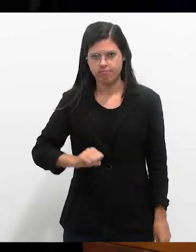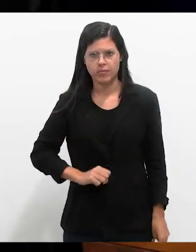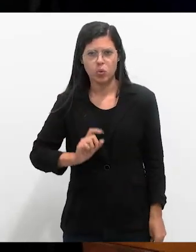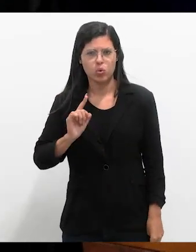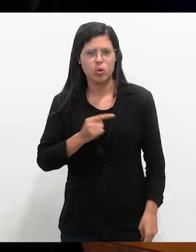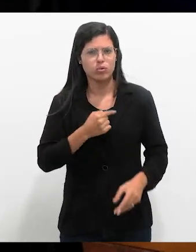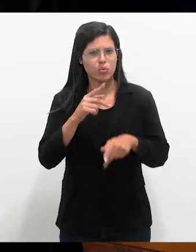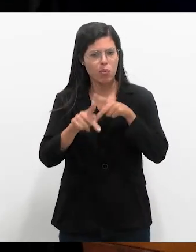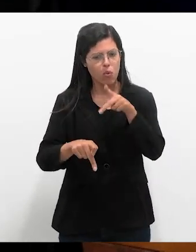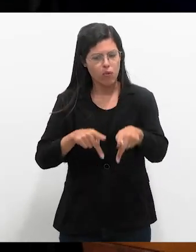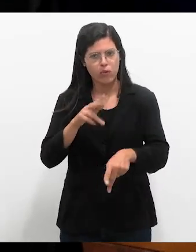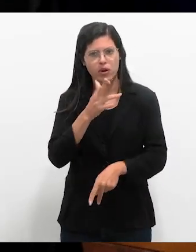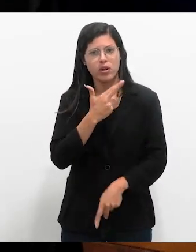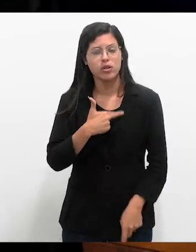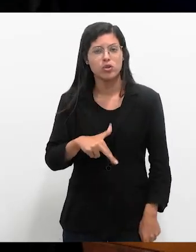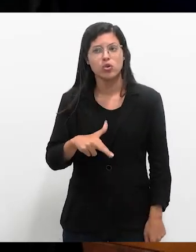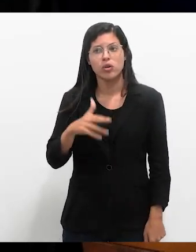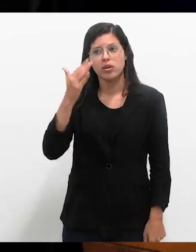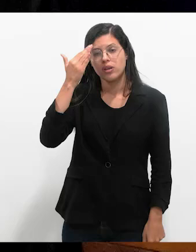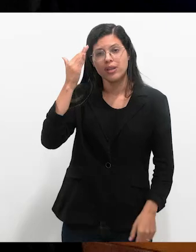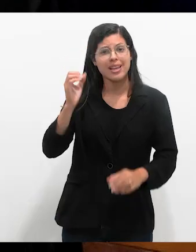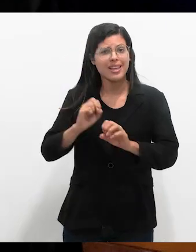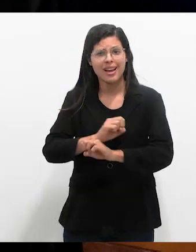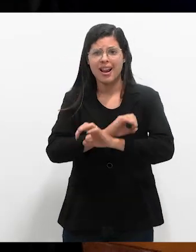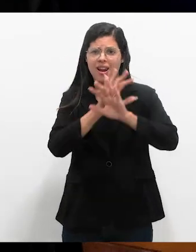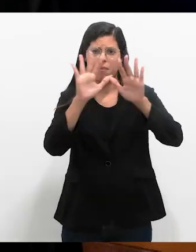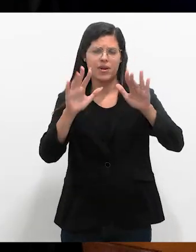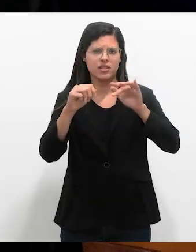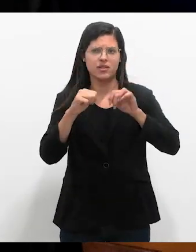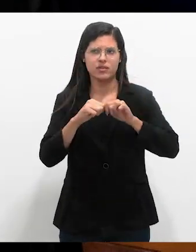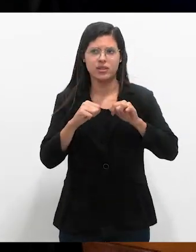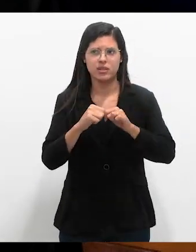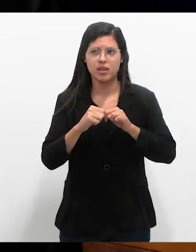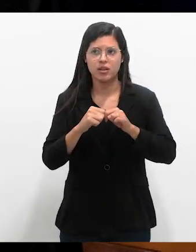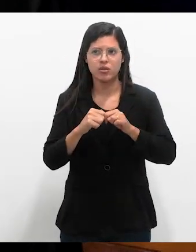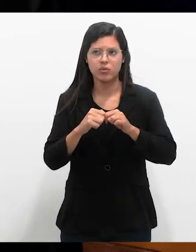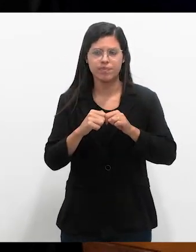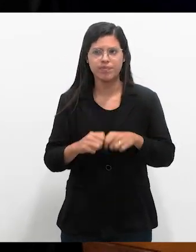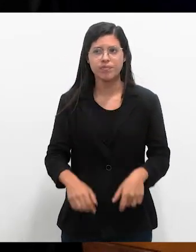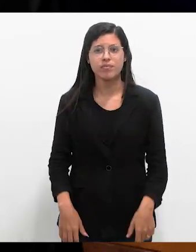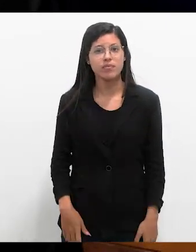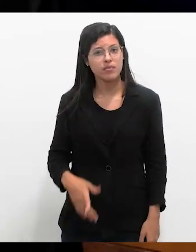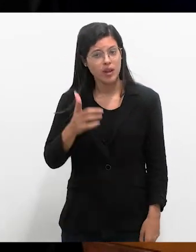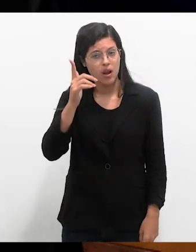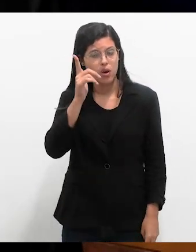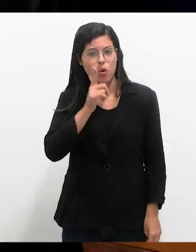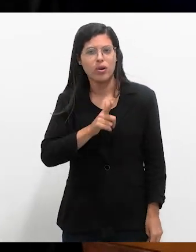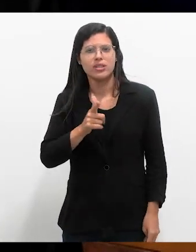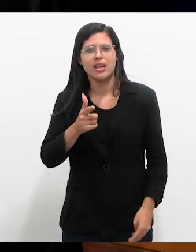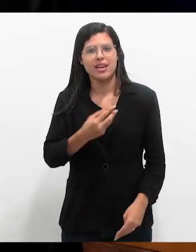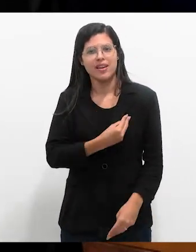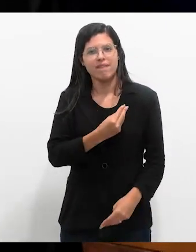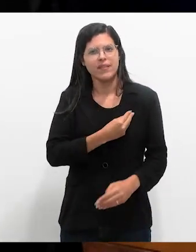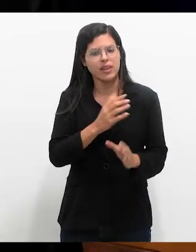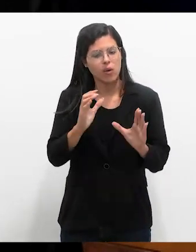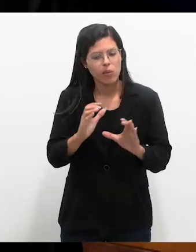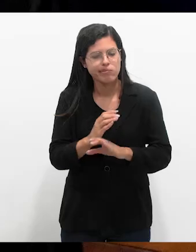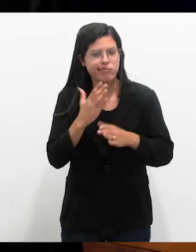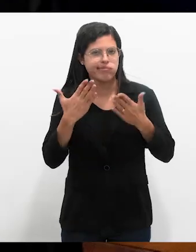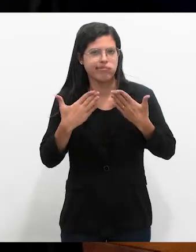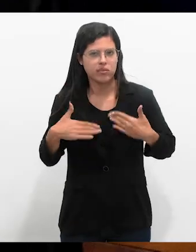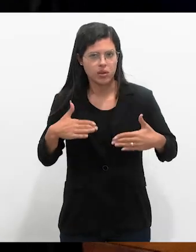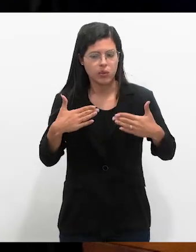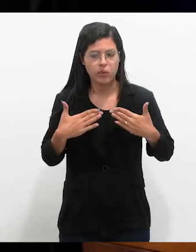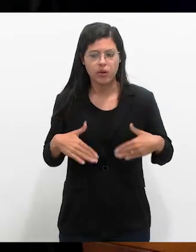nosso povo religioso aqui, entenda claramente o que está fazendo. E aí, colocando os pés no chão, conseguem levar a vida com mais plenitude, com